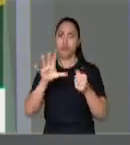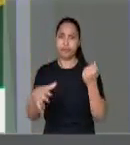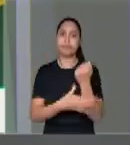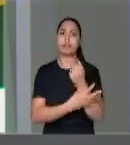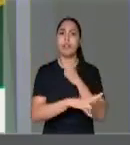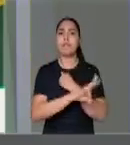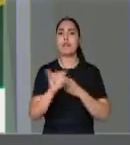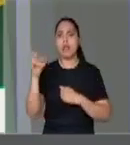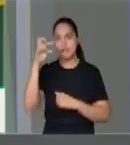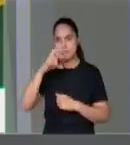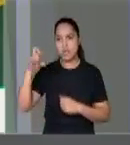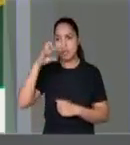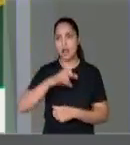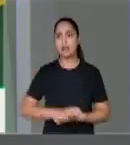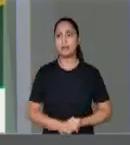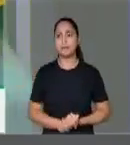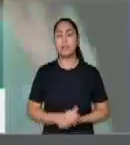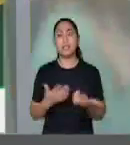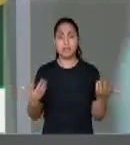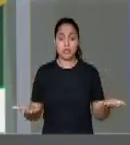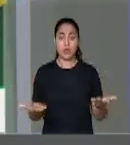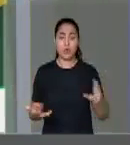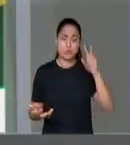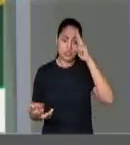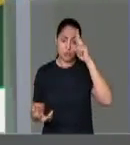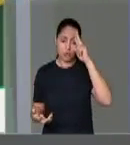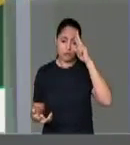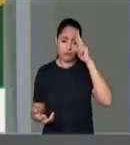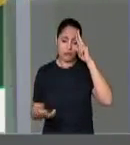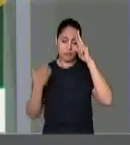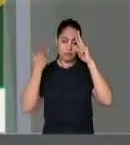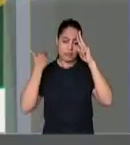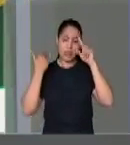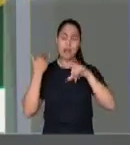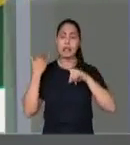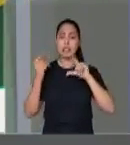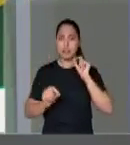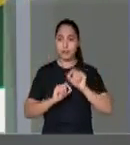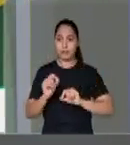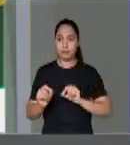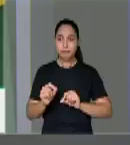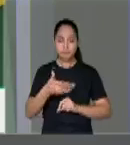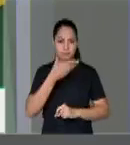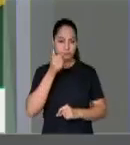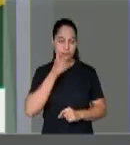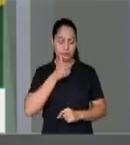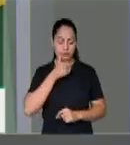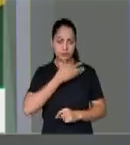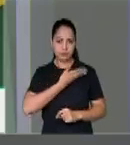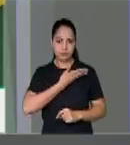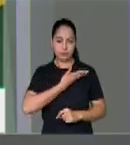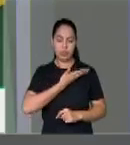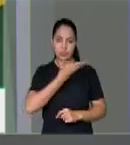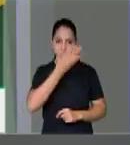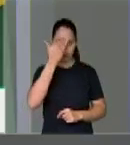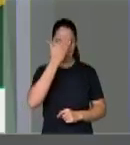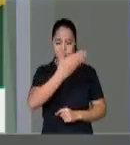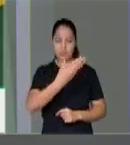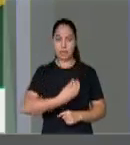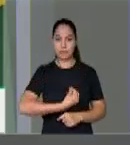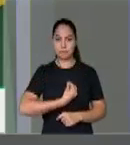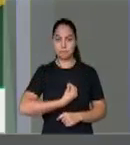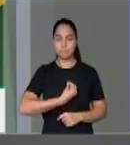garantir essa fiscalização. Na última segunda-feira, a reitora Denise, que está aqui conosco, muito obrigado por estar aqui nesse dia